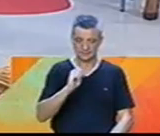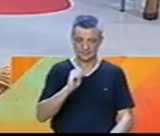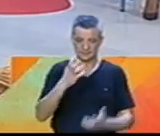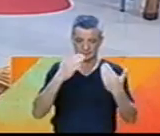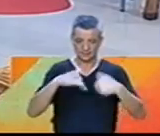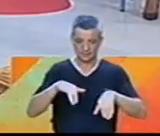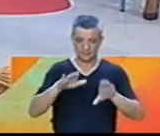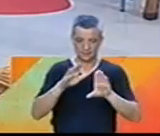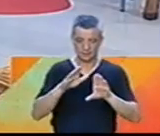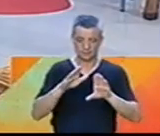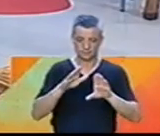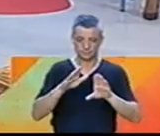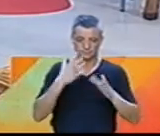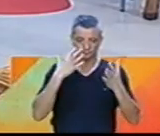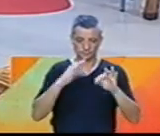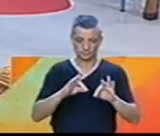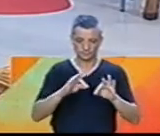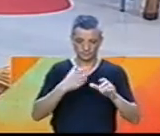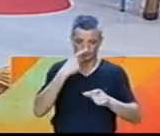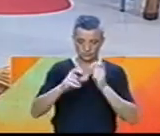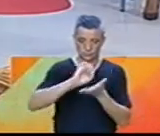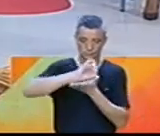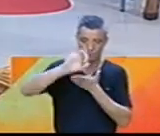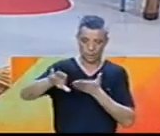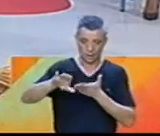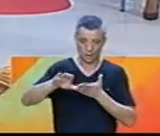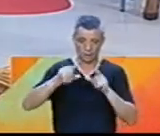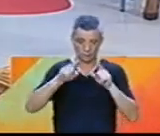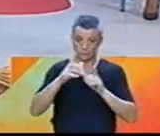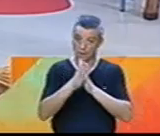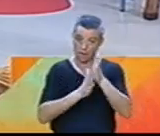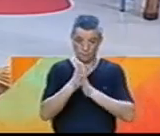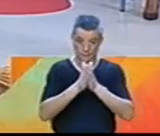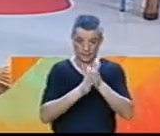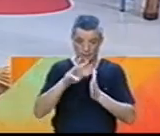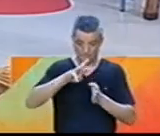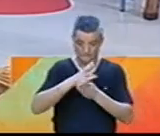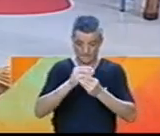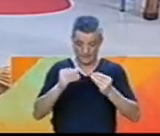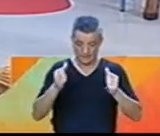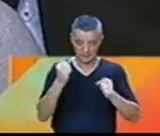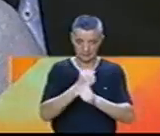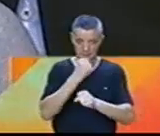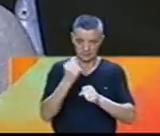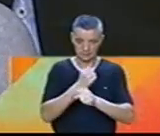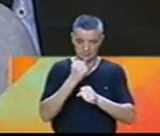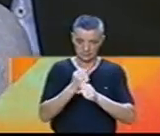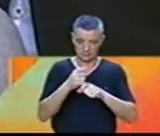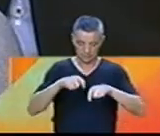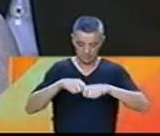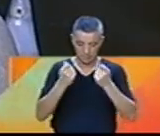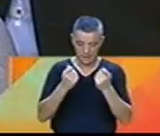Silvas com fartura, portanto. Normalmente as pessoas deitam fora as silvas, no seu caso é o seu material de trabalho. Sim, mas não podem ter rebentos, não